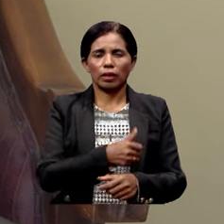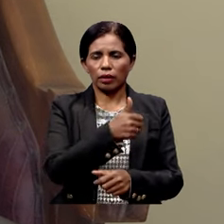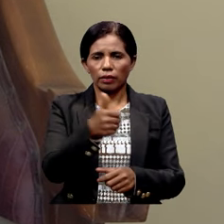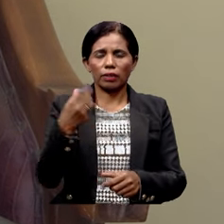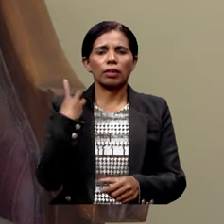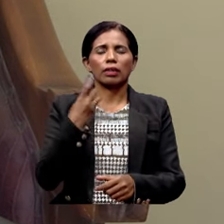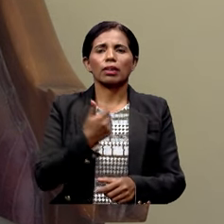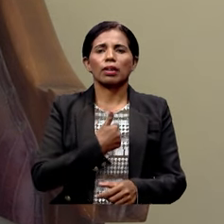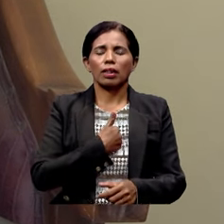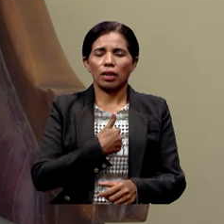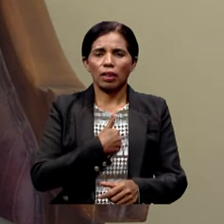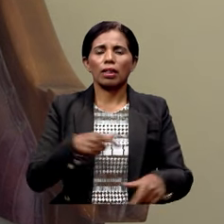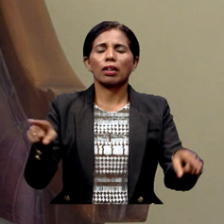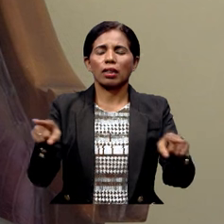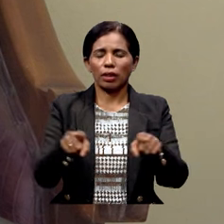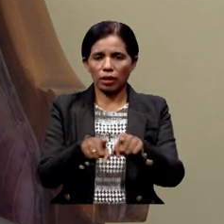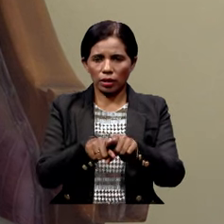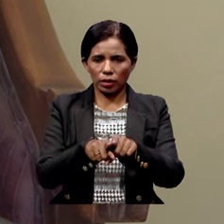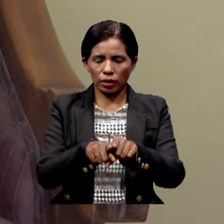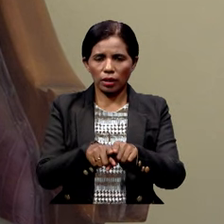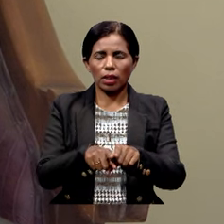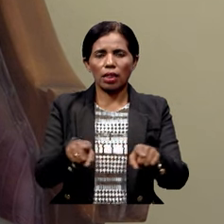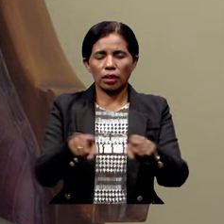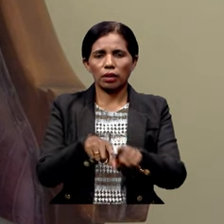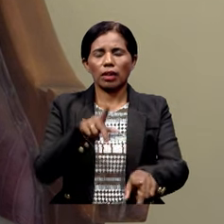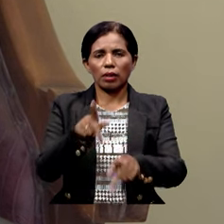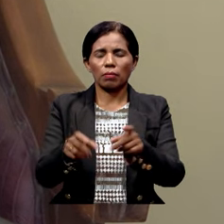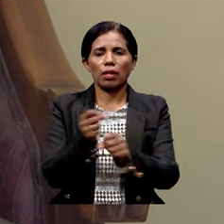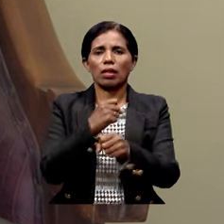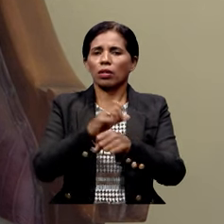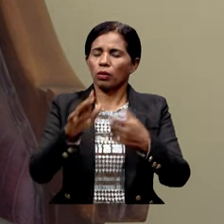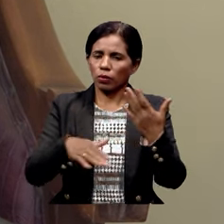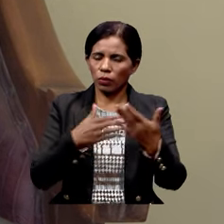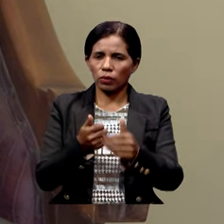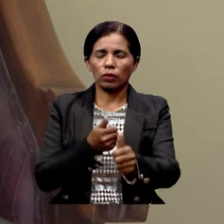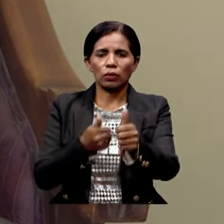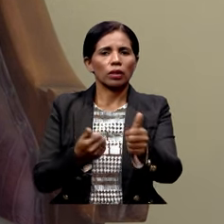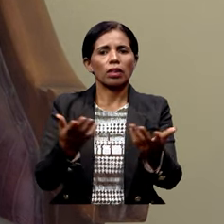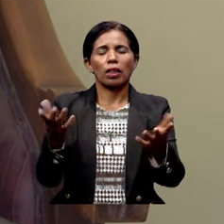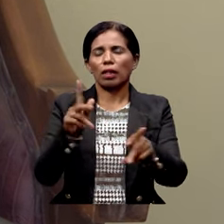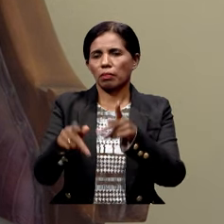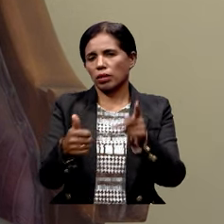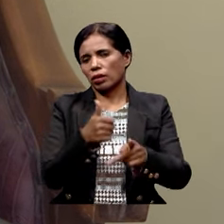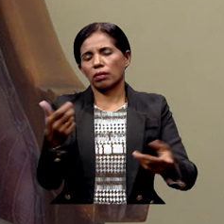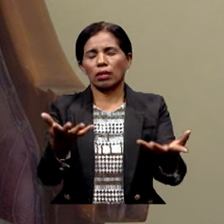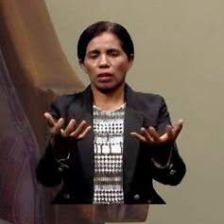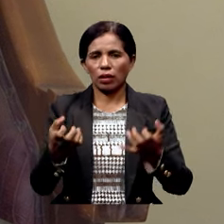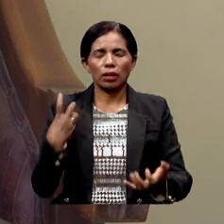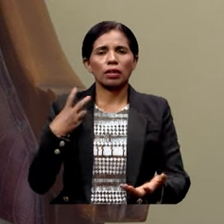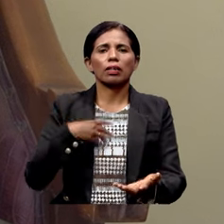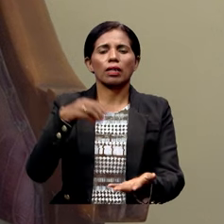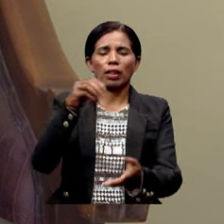an, hanessa emerbe, moris libertinagem, halva tutu tuir hakarak, nebe investe ita